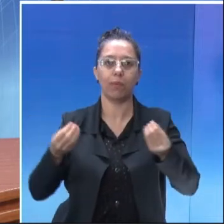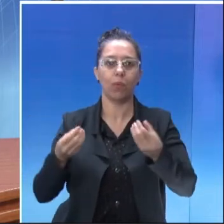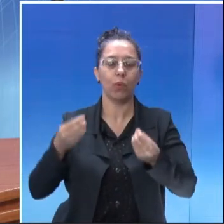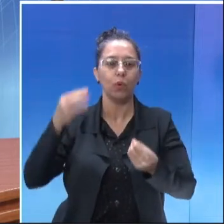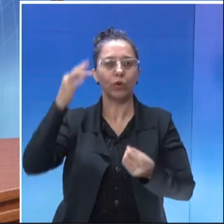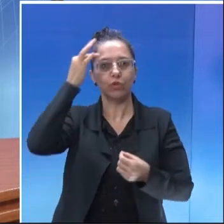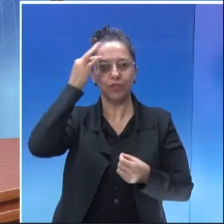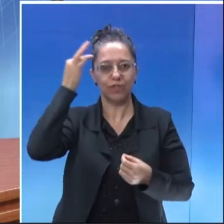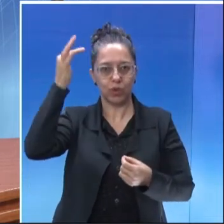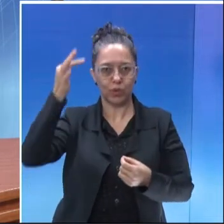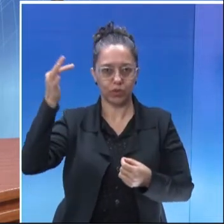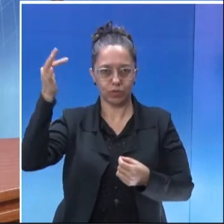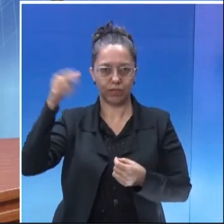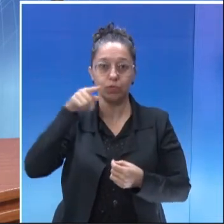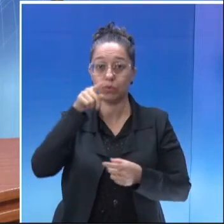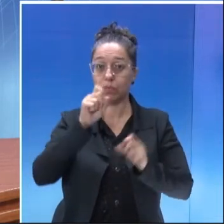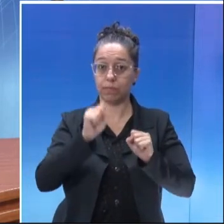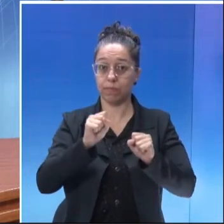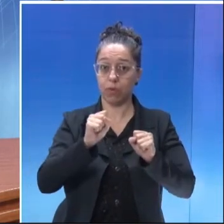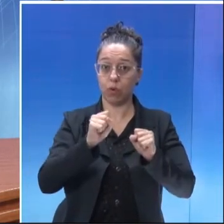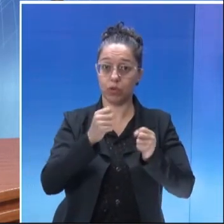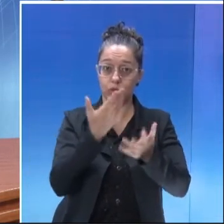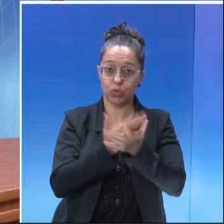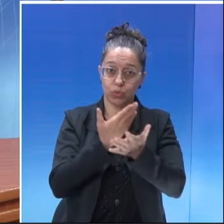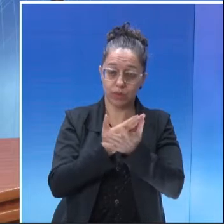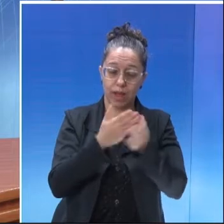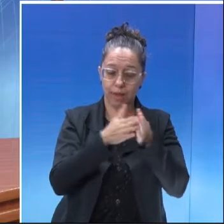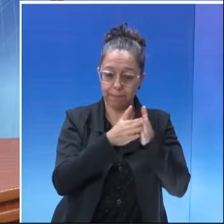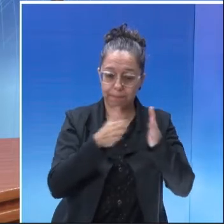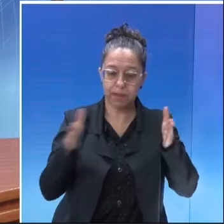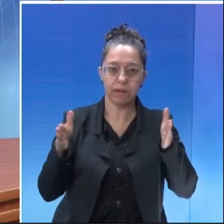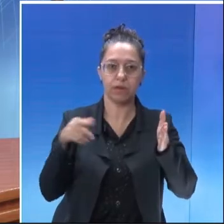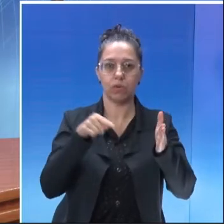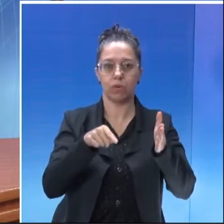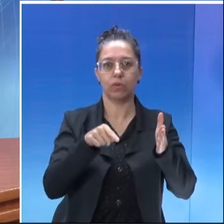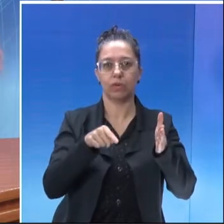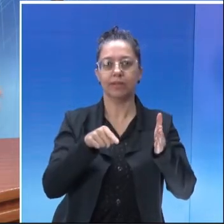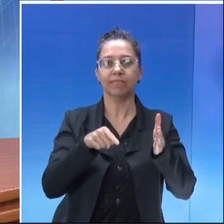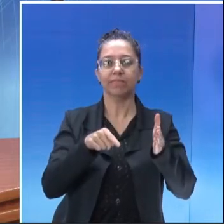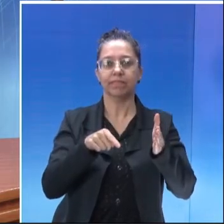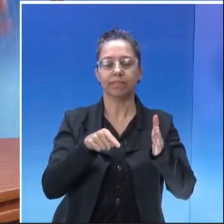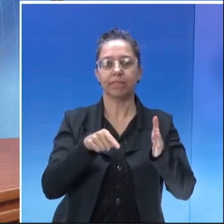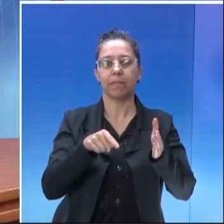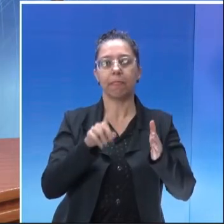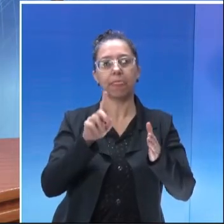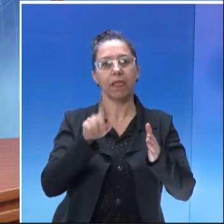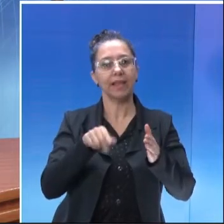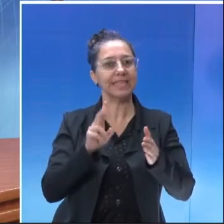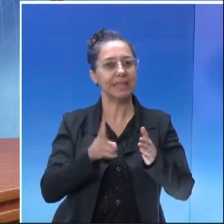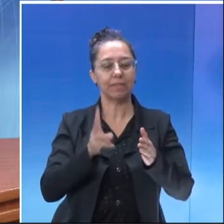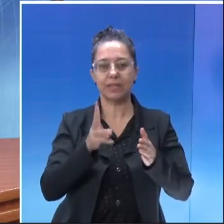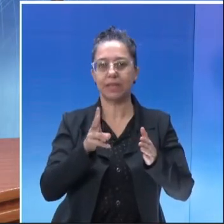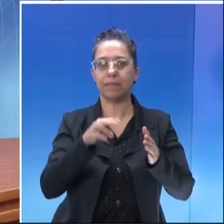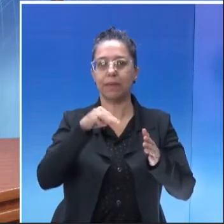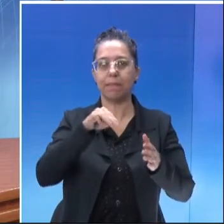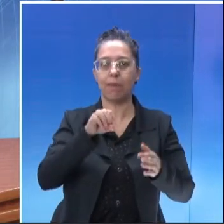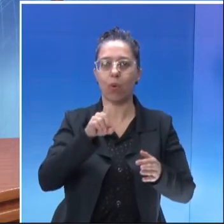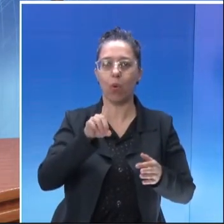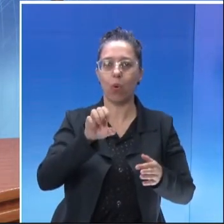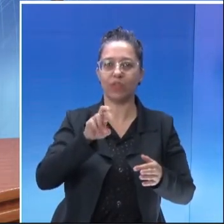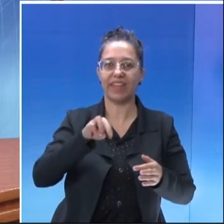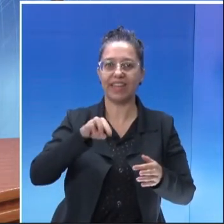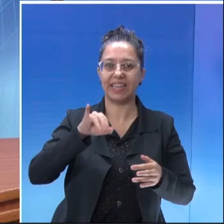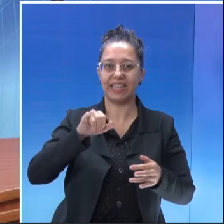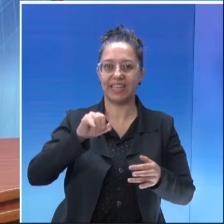são muitos filósofos, mas você pode estudar pelos períodos. Toda a modernidade defende um modelo baseado na